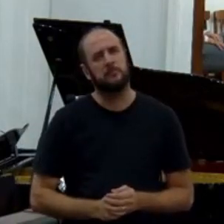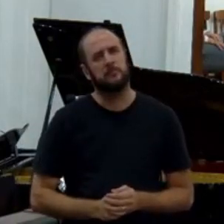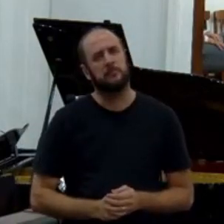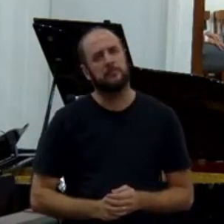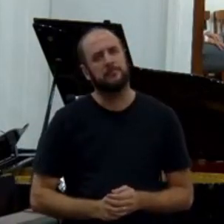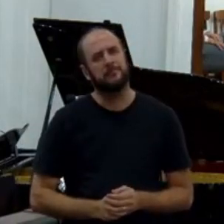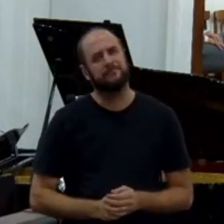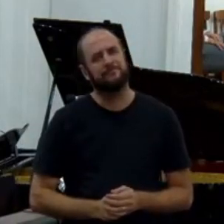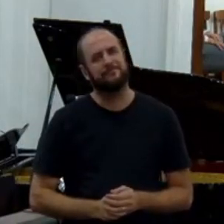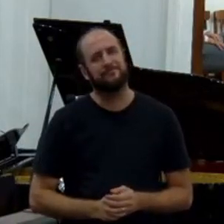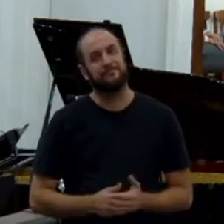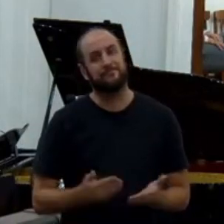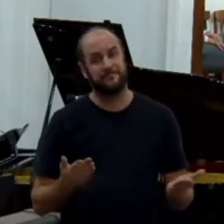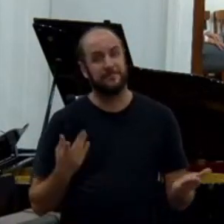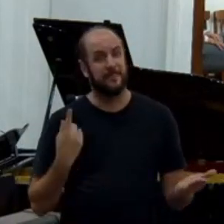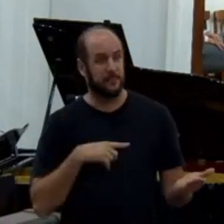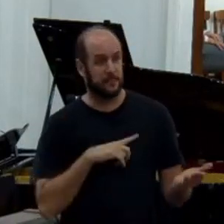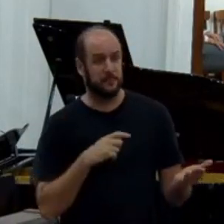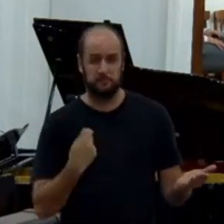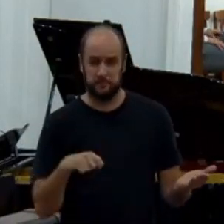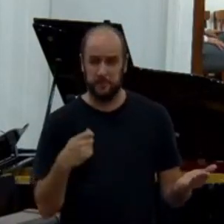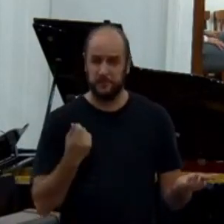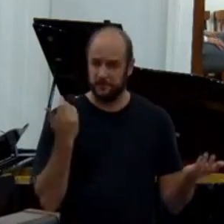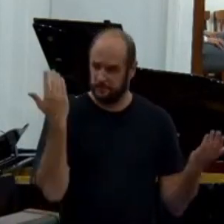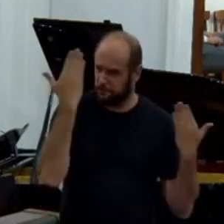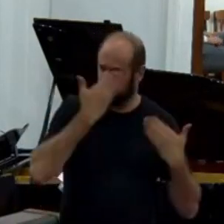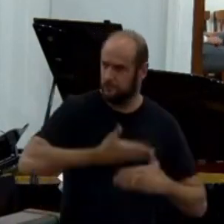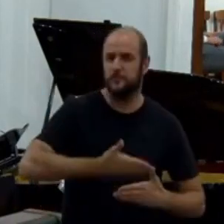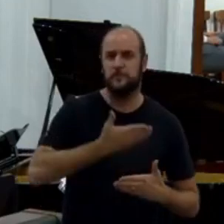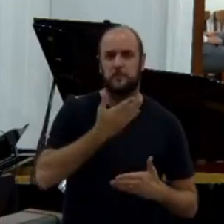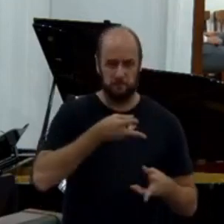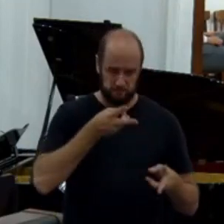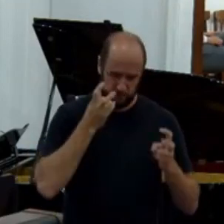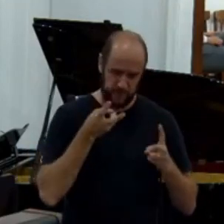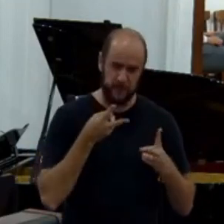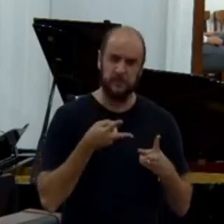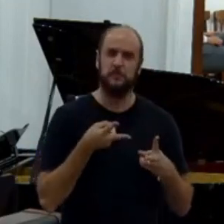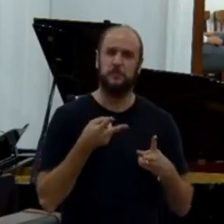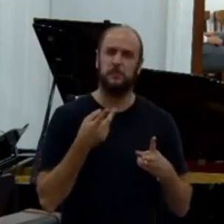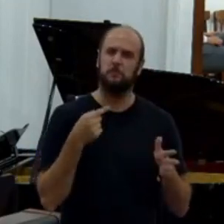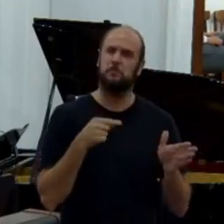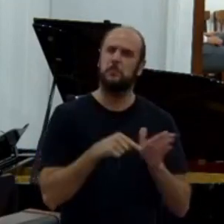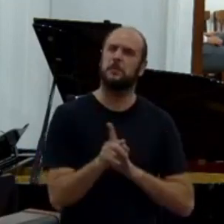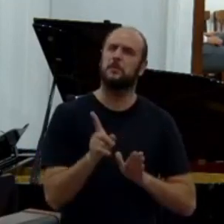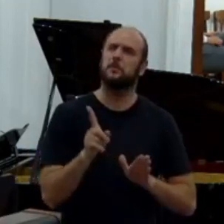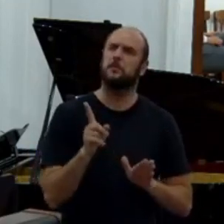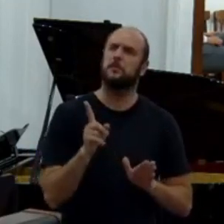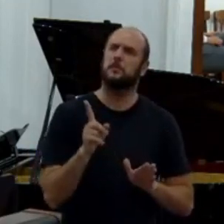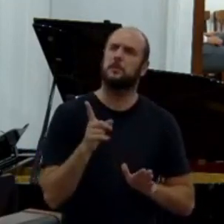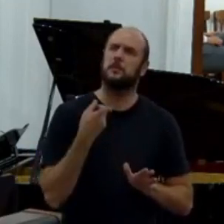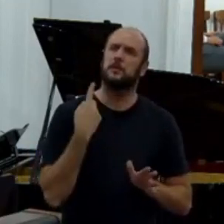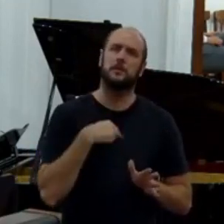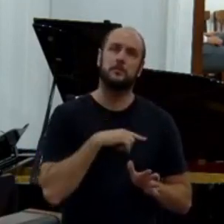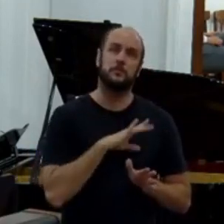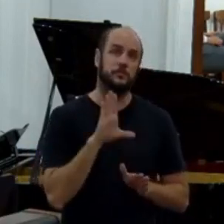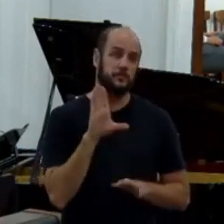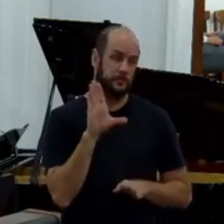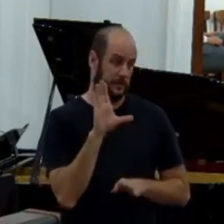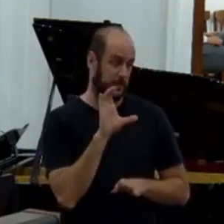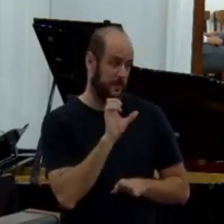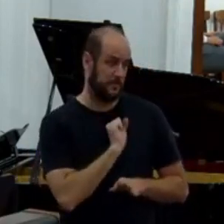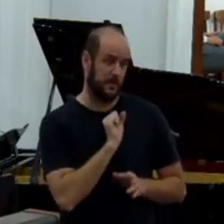Queridos, devemos, diante disto, desta constatação, nos perguntar: estamos amando